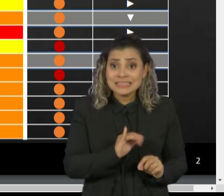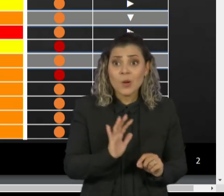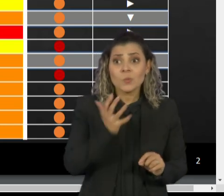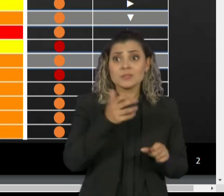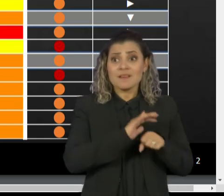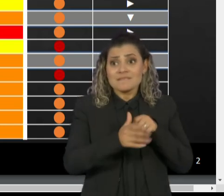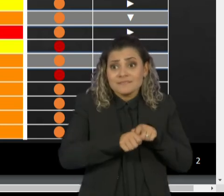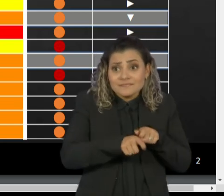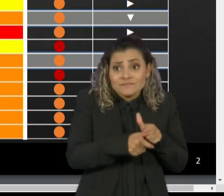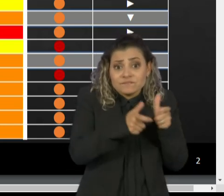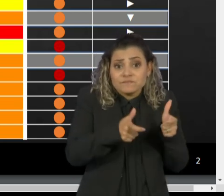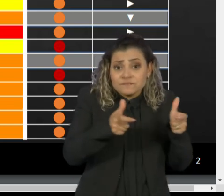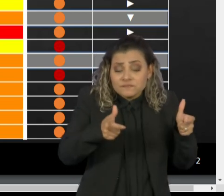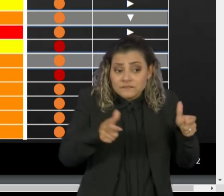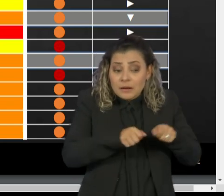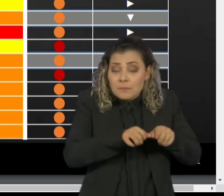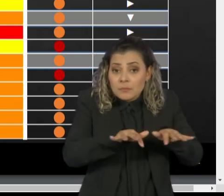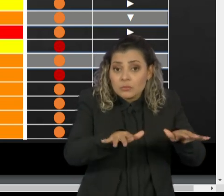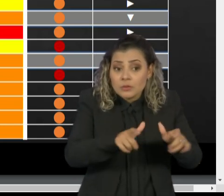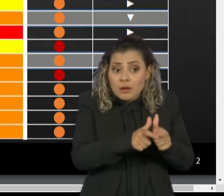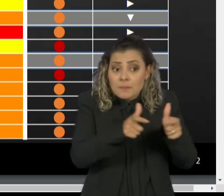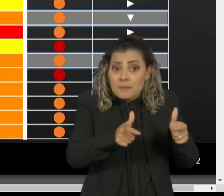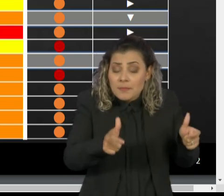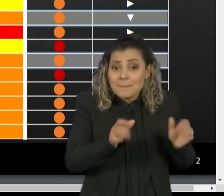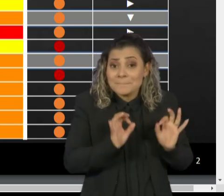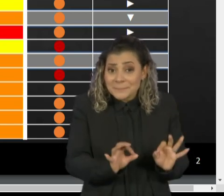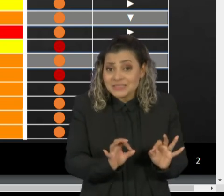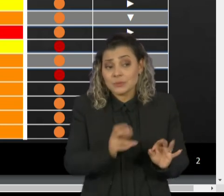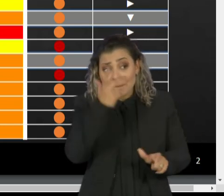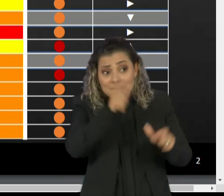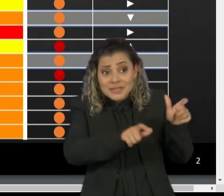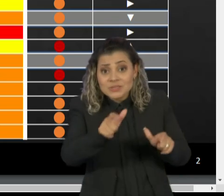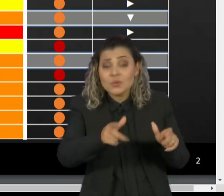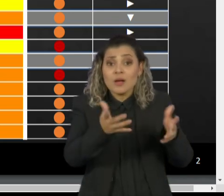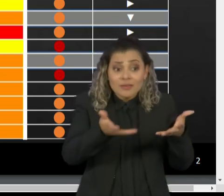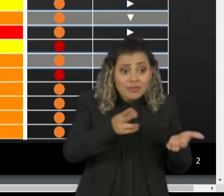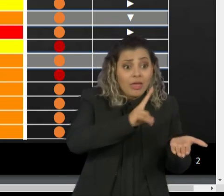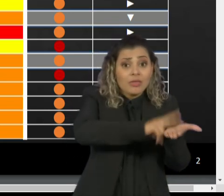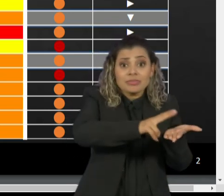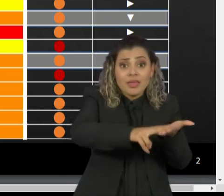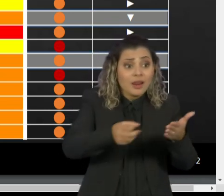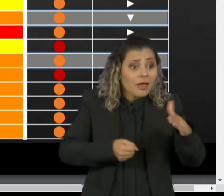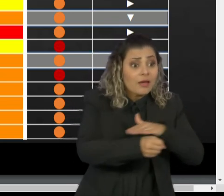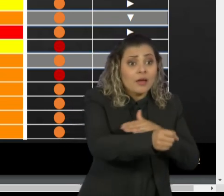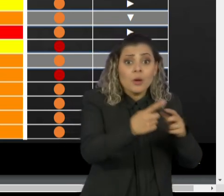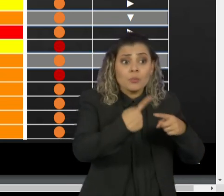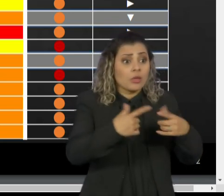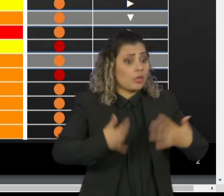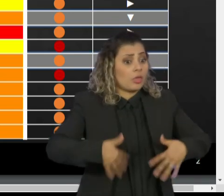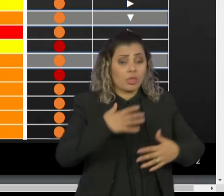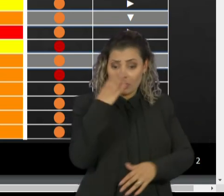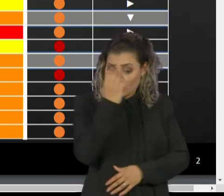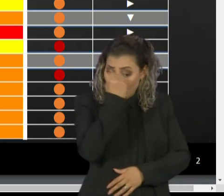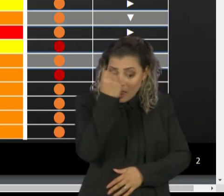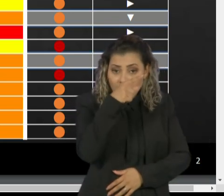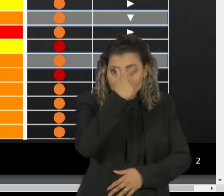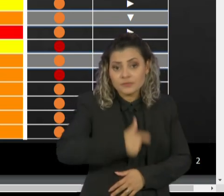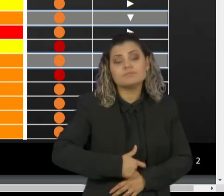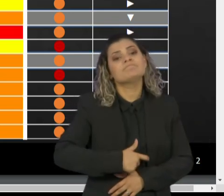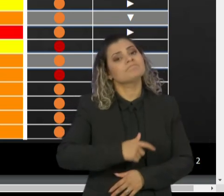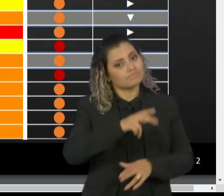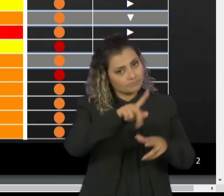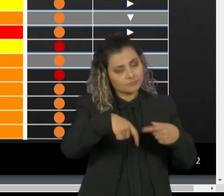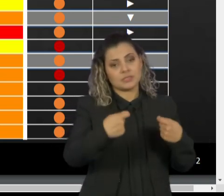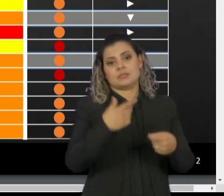possibilidade de um número maior de pessoas procurando leitos para internação. Nós vamos emitir notas